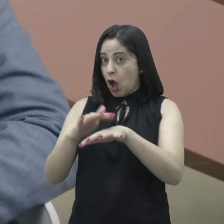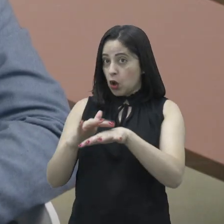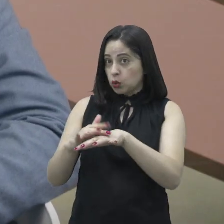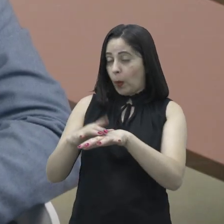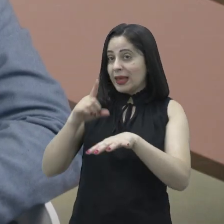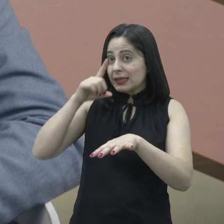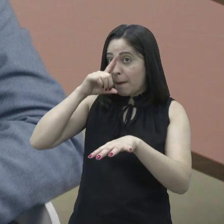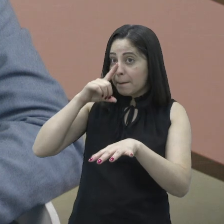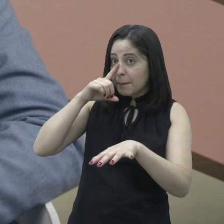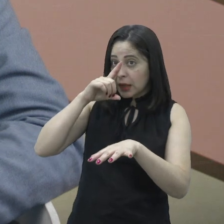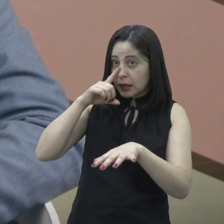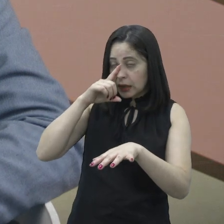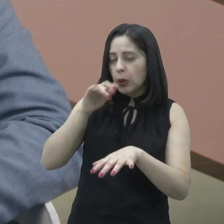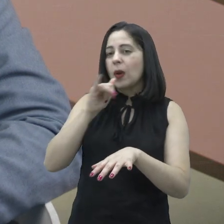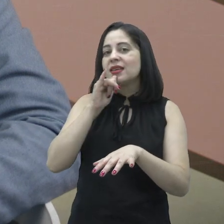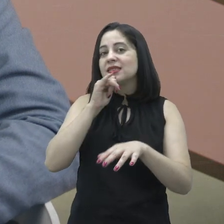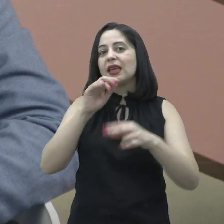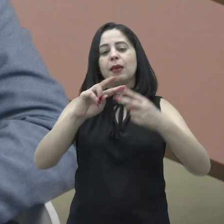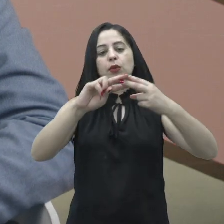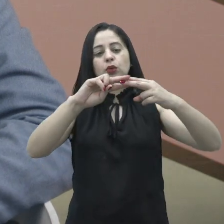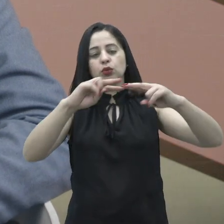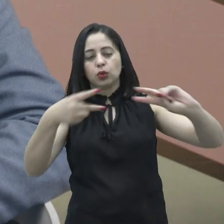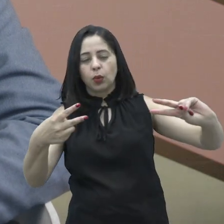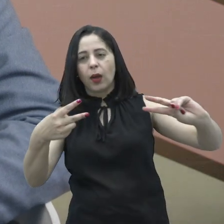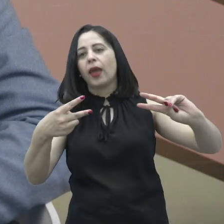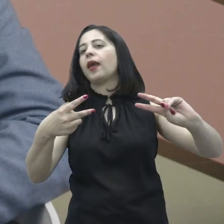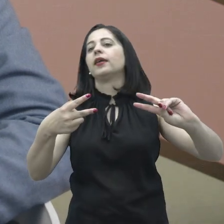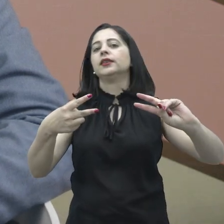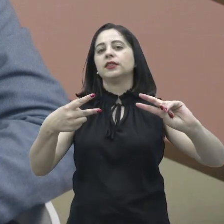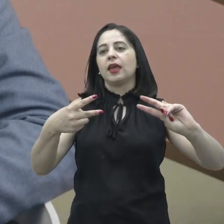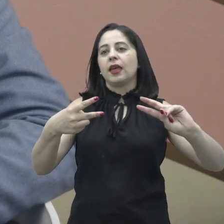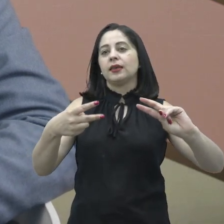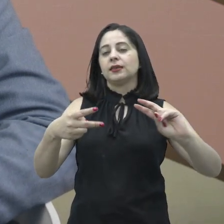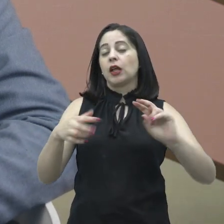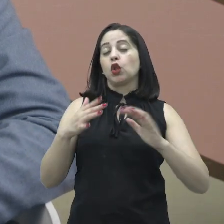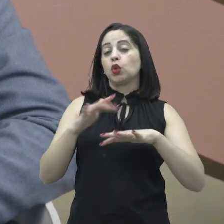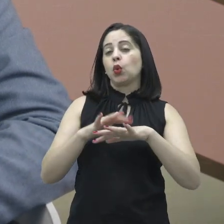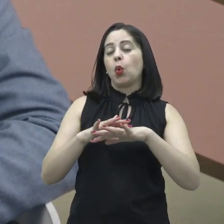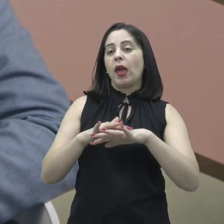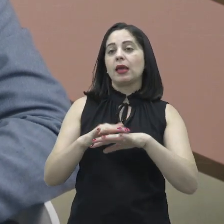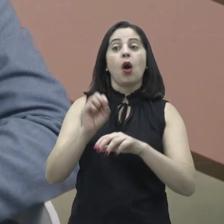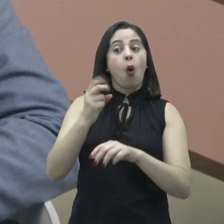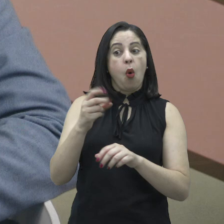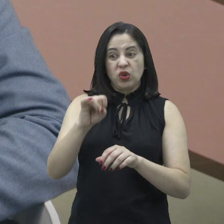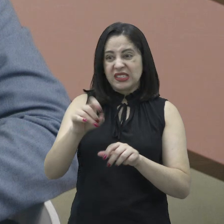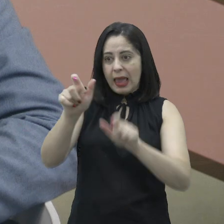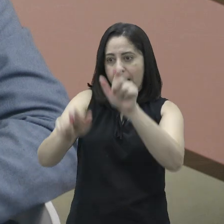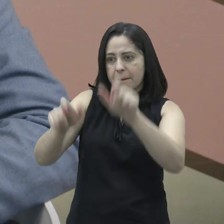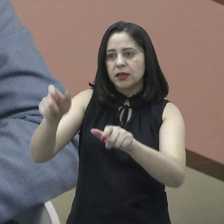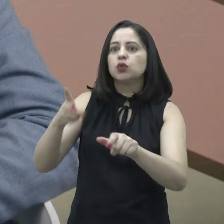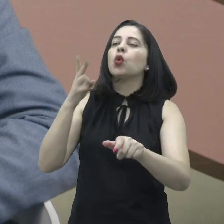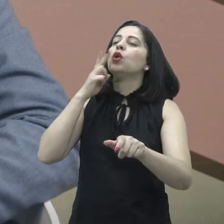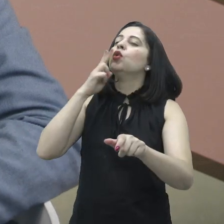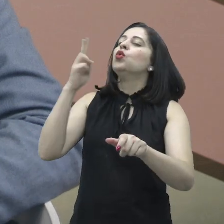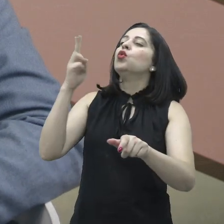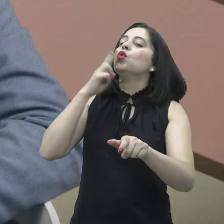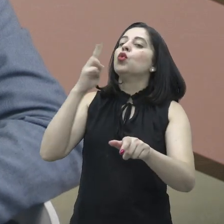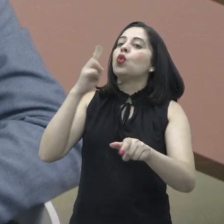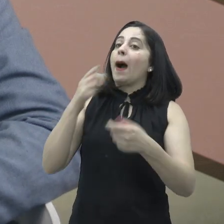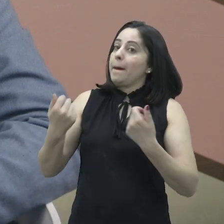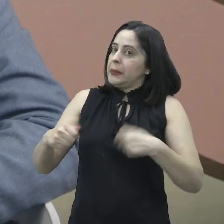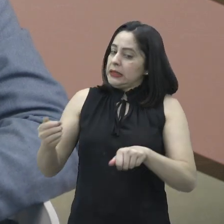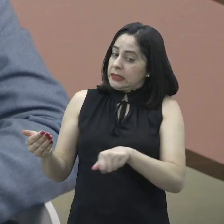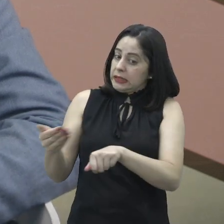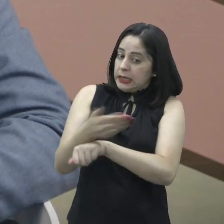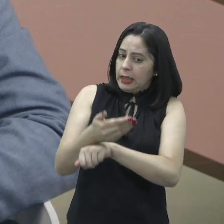Então, história familiar de doenças pulmonares, se você é um fumante ou um ex-fumante, é necessário fazer essa